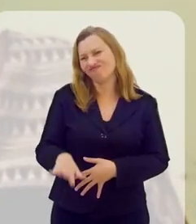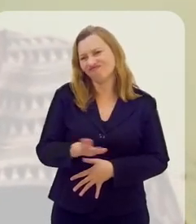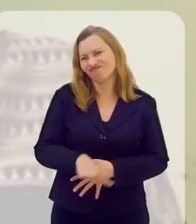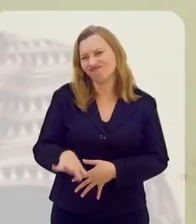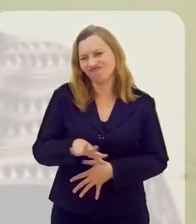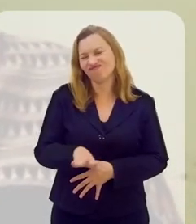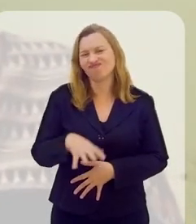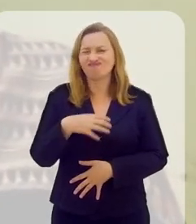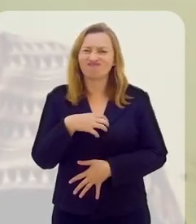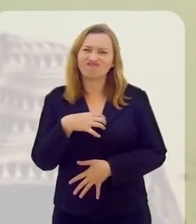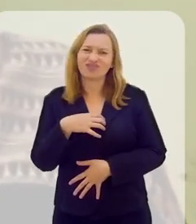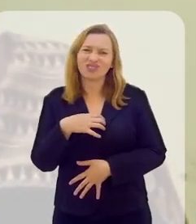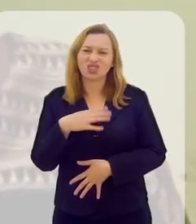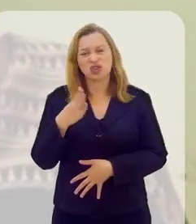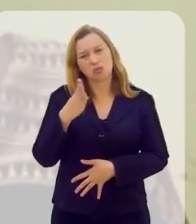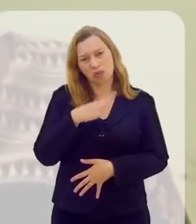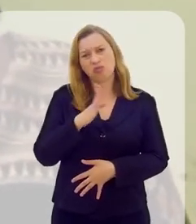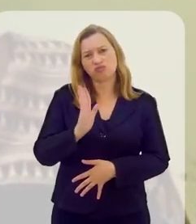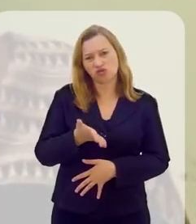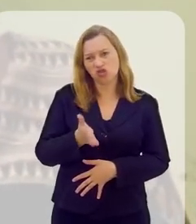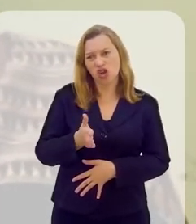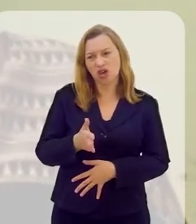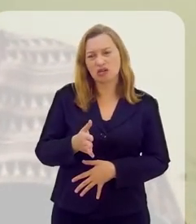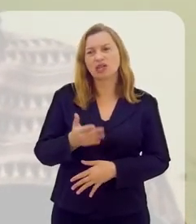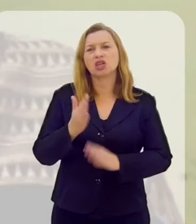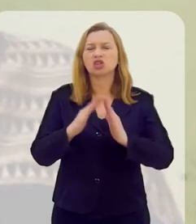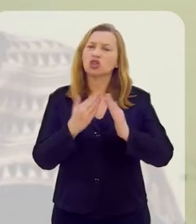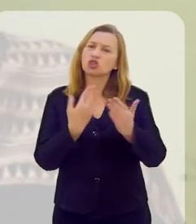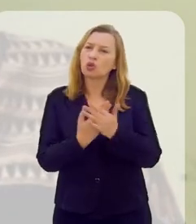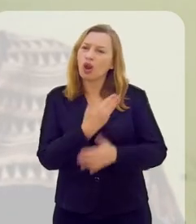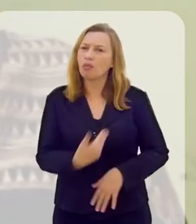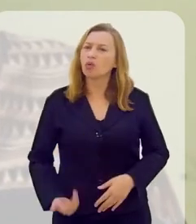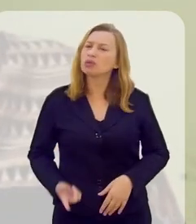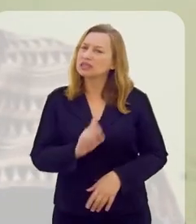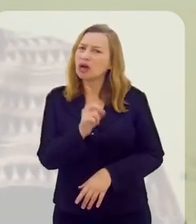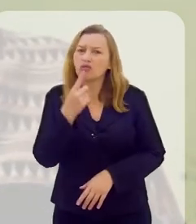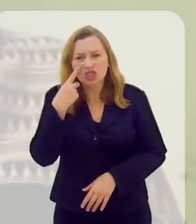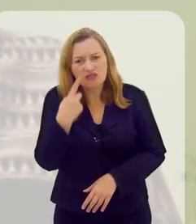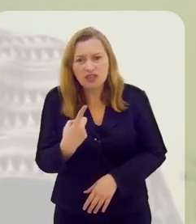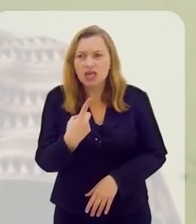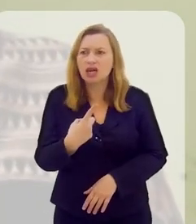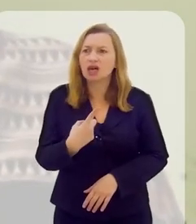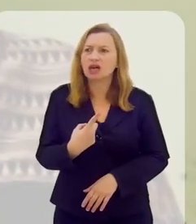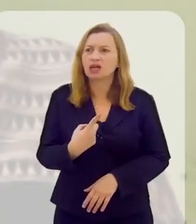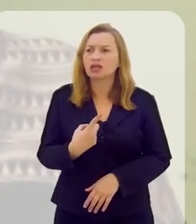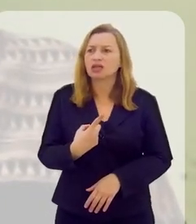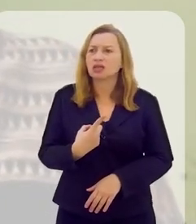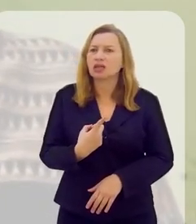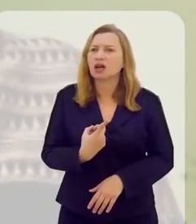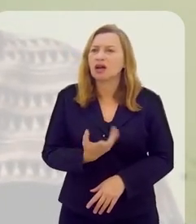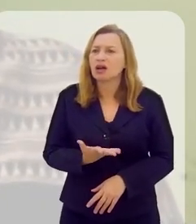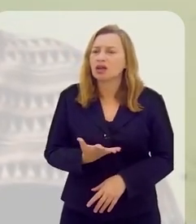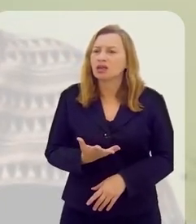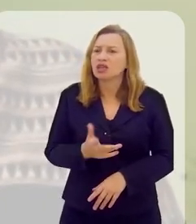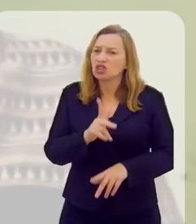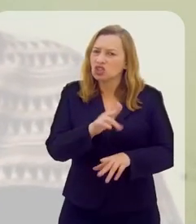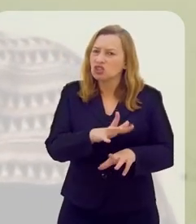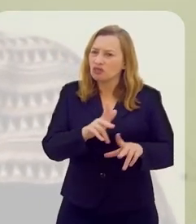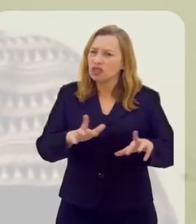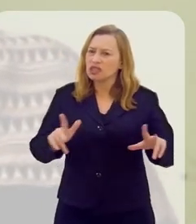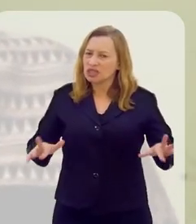criança, aquele incômodo, né, na mesma escola pública, não. Você via, né,